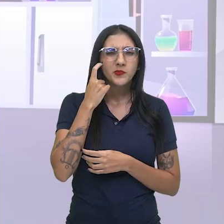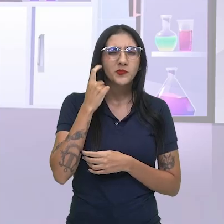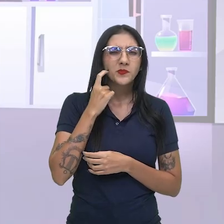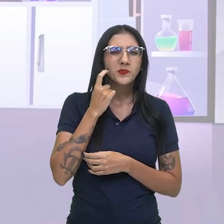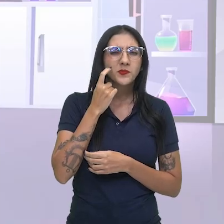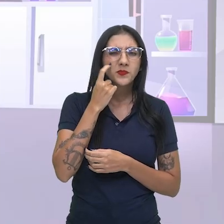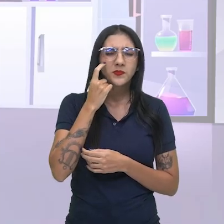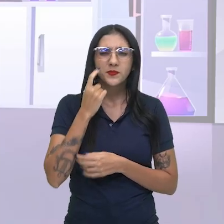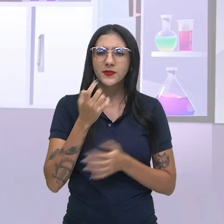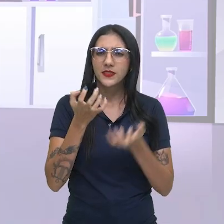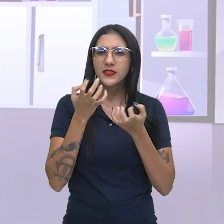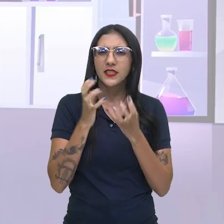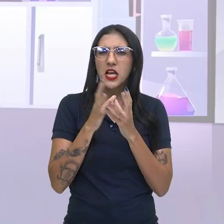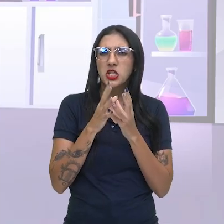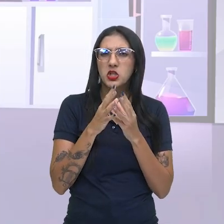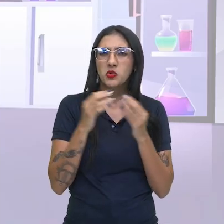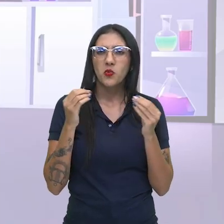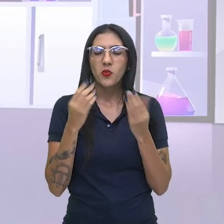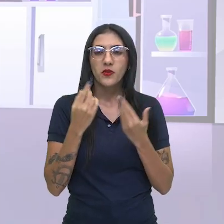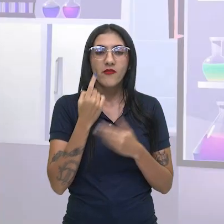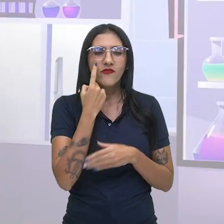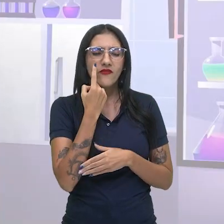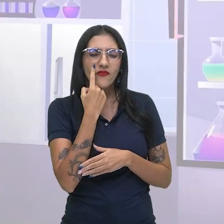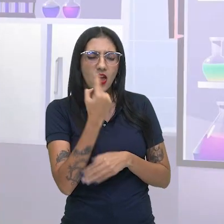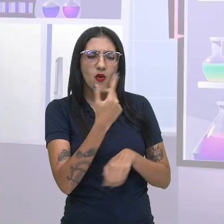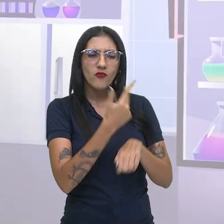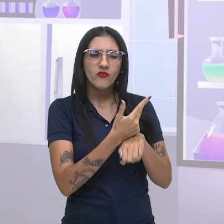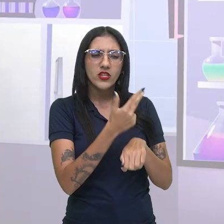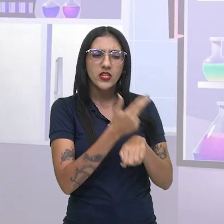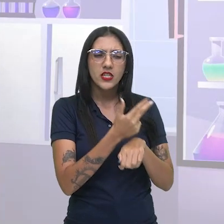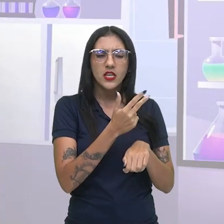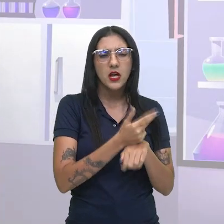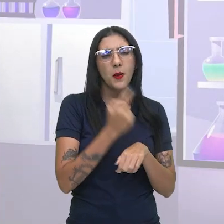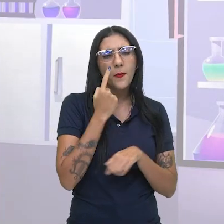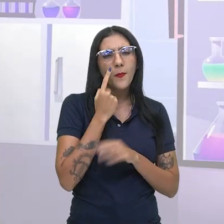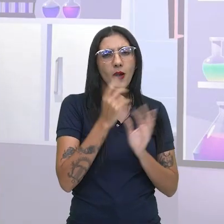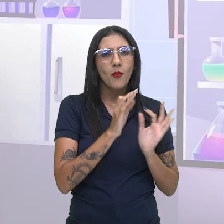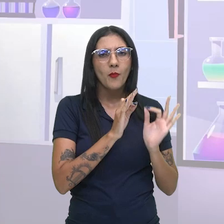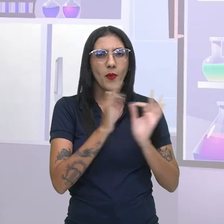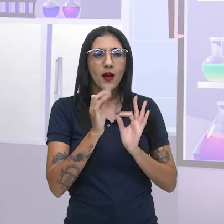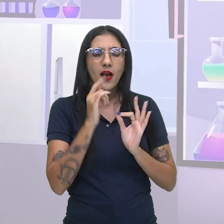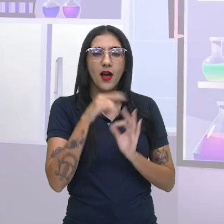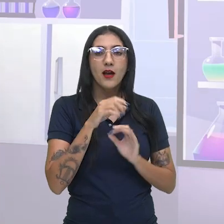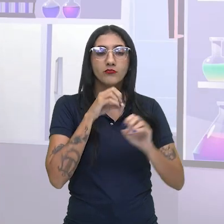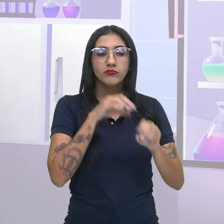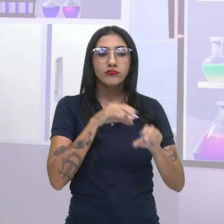espinha desapareça, assiste um vídeo da internet,